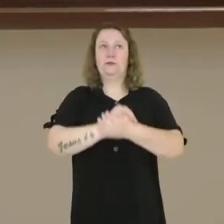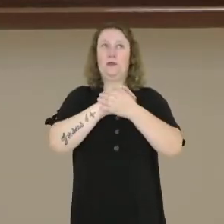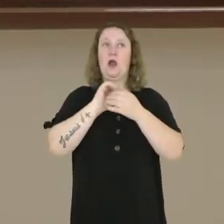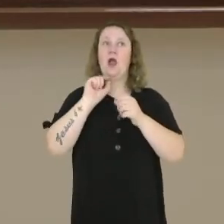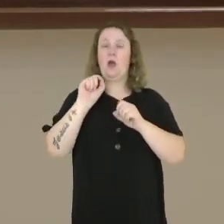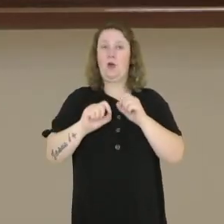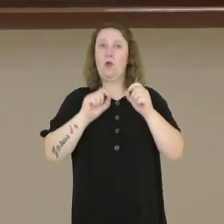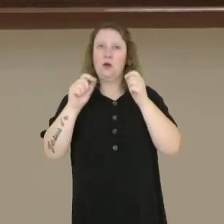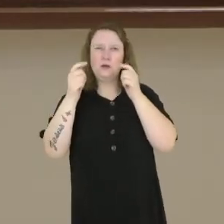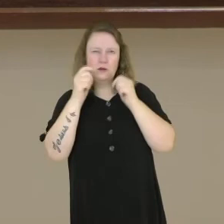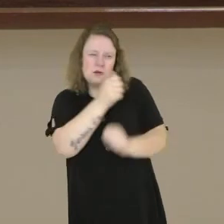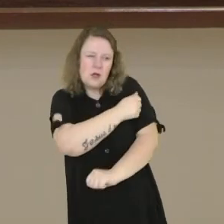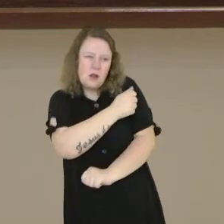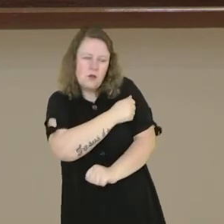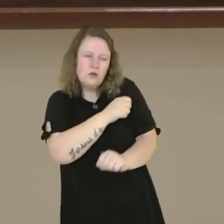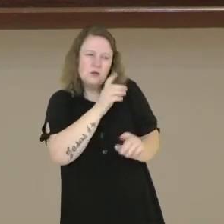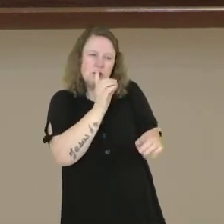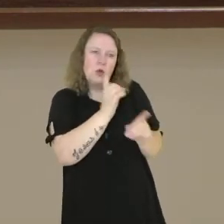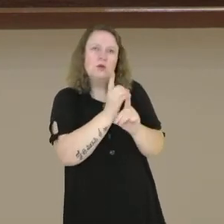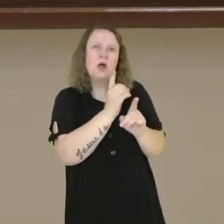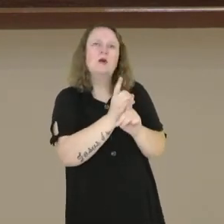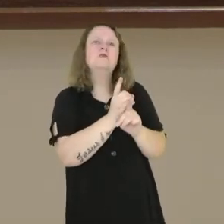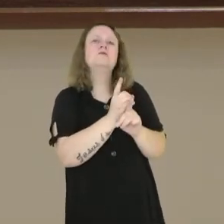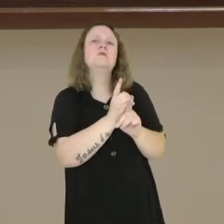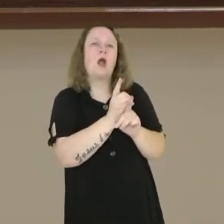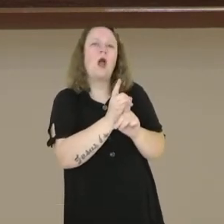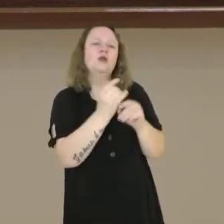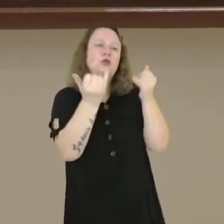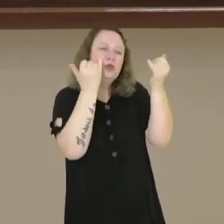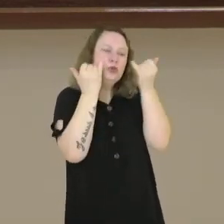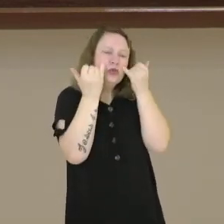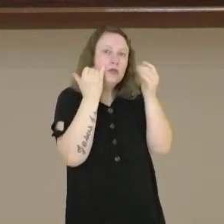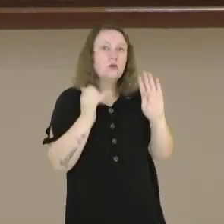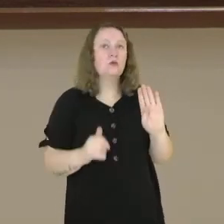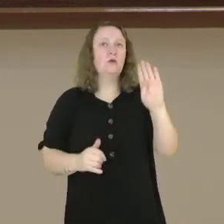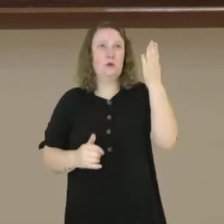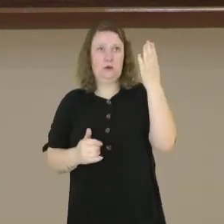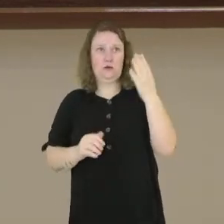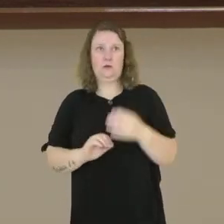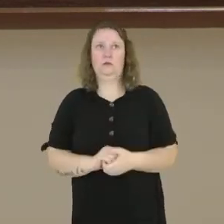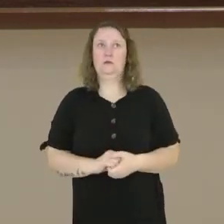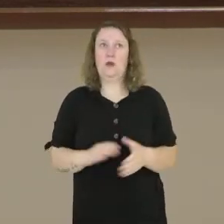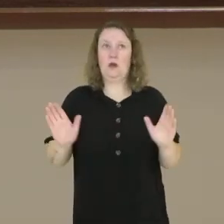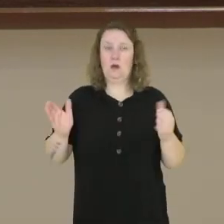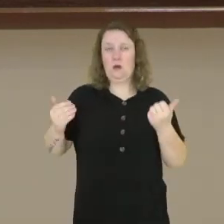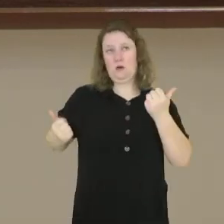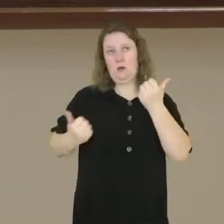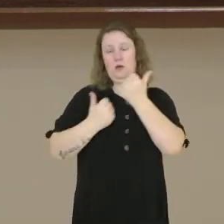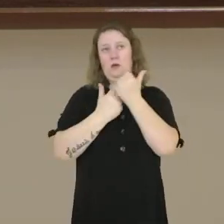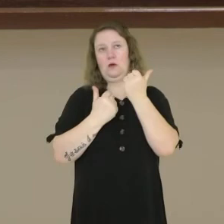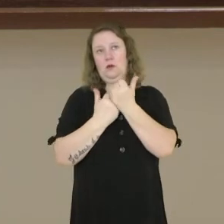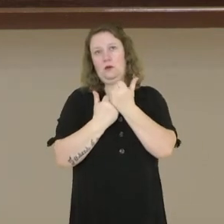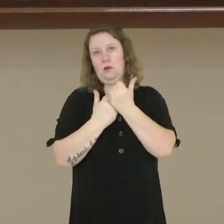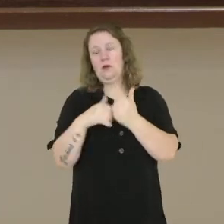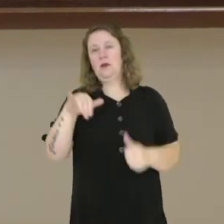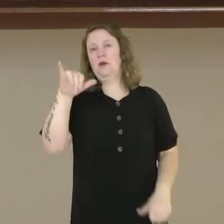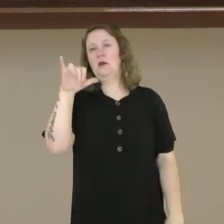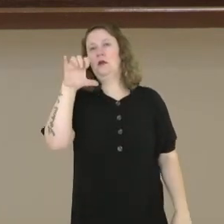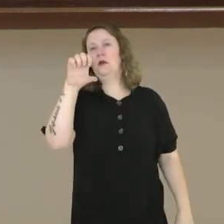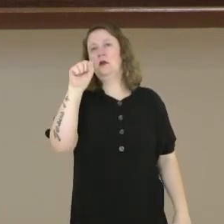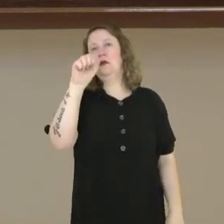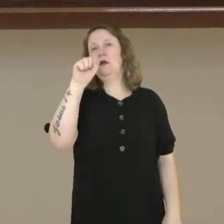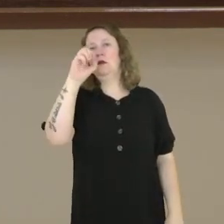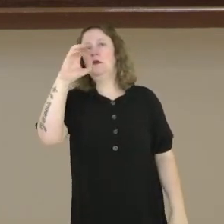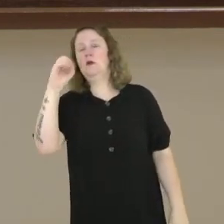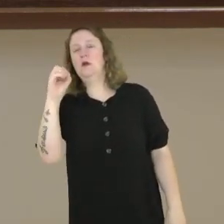falsa. Vamos reescrever esse enunciado substituindo a oração subordinada por isso. Lembrando, onde que começa